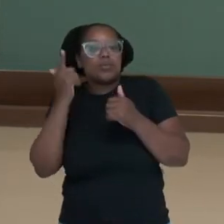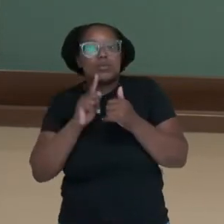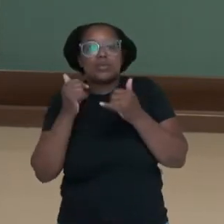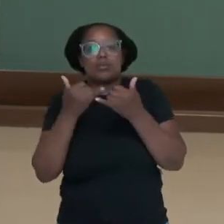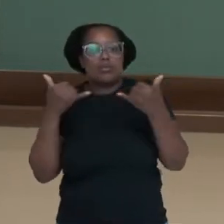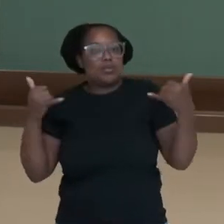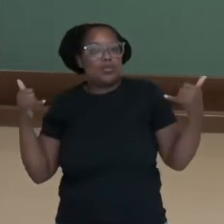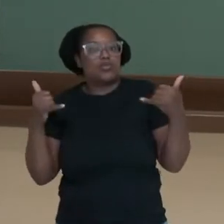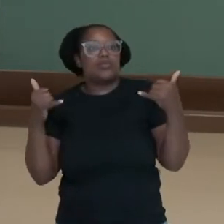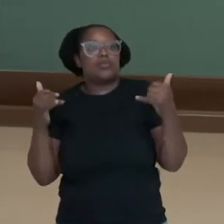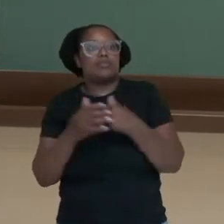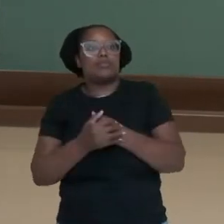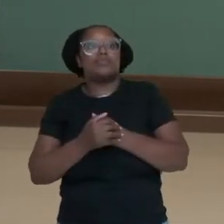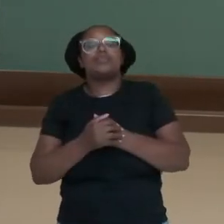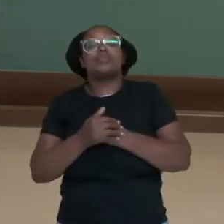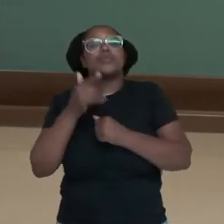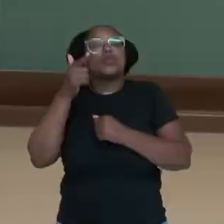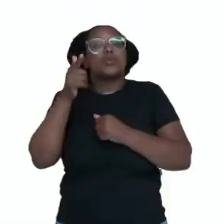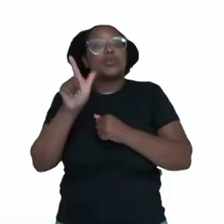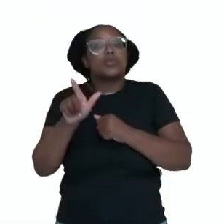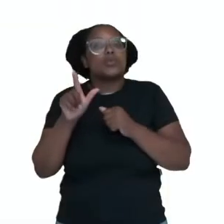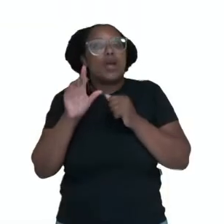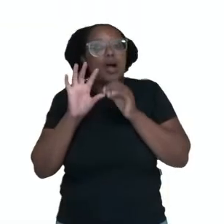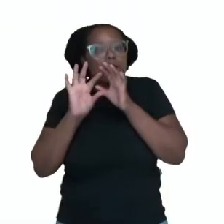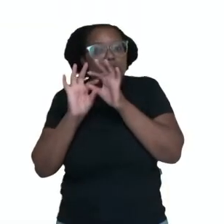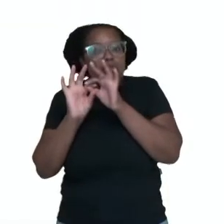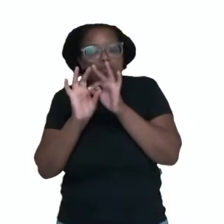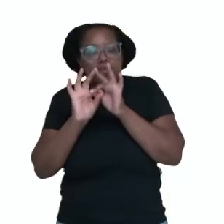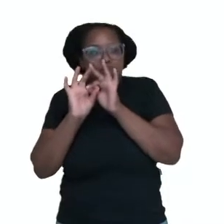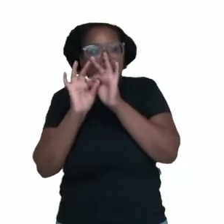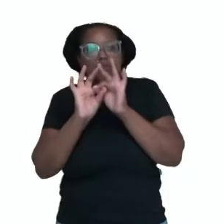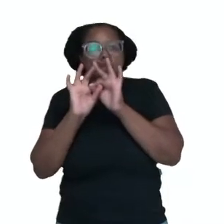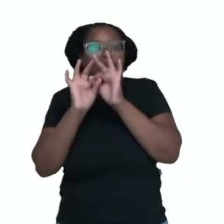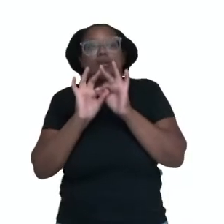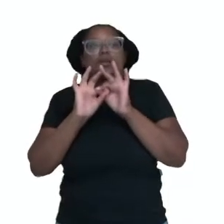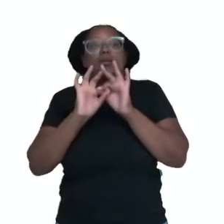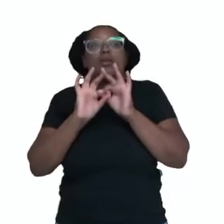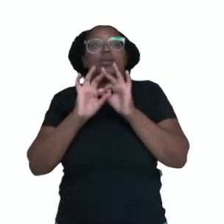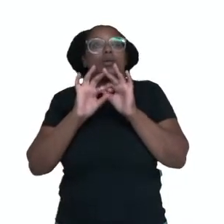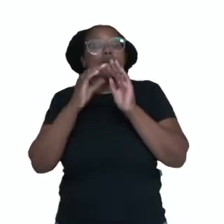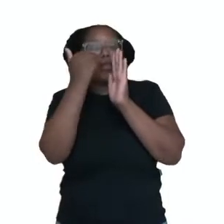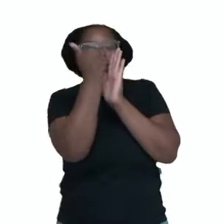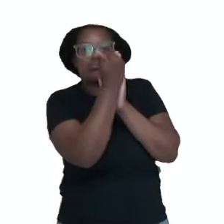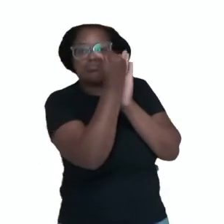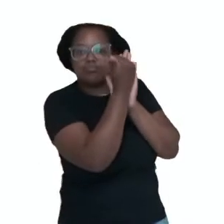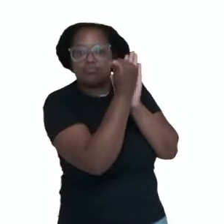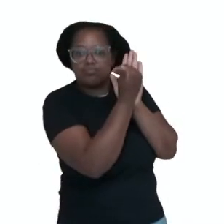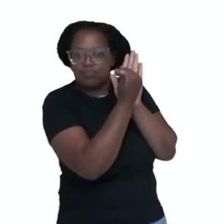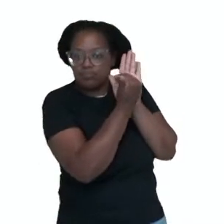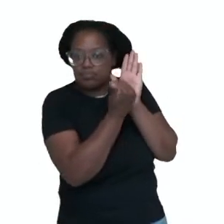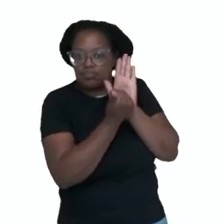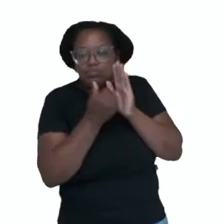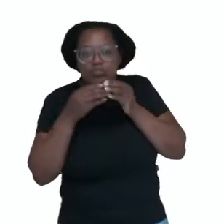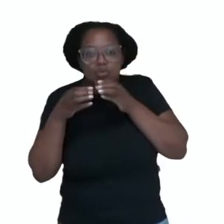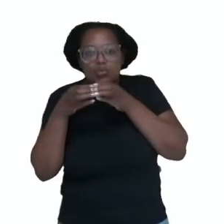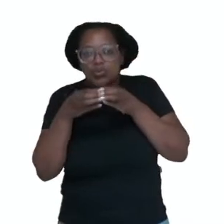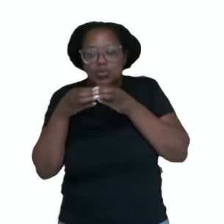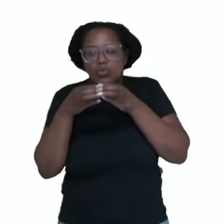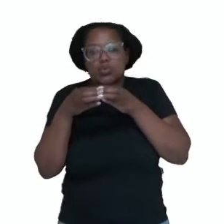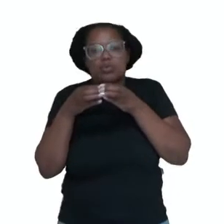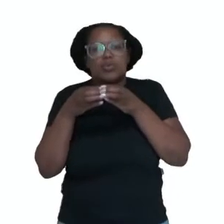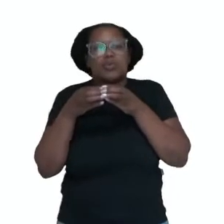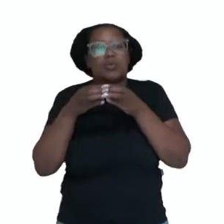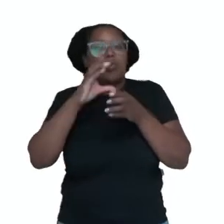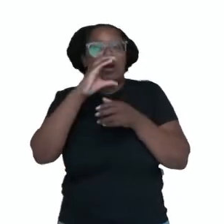da alimentação. Os componentes da cadeia alimentar correspondem a toda a parte viva que a compõe. Então, na